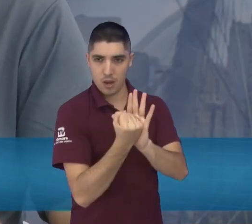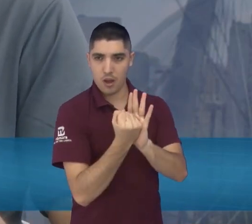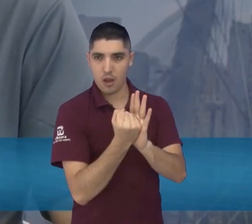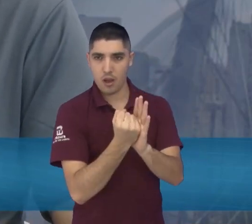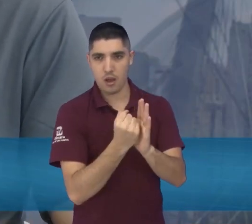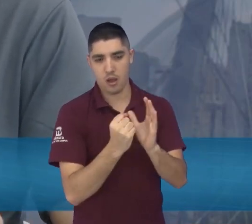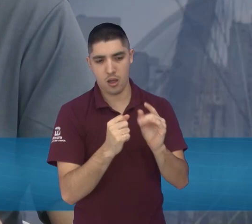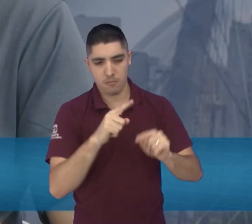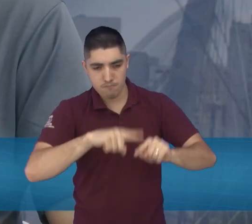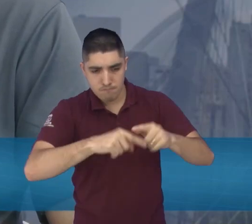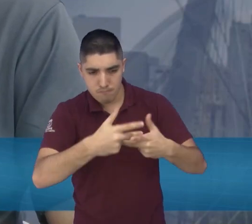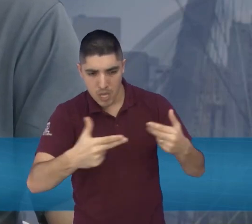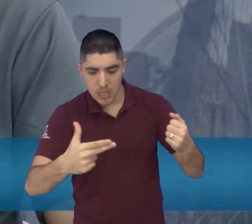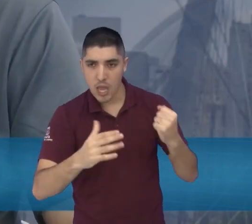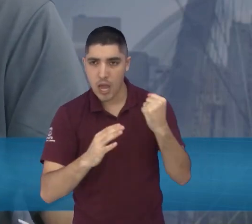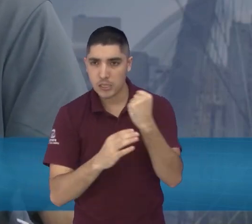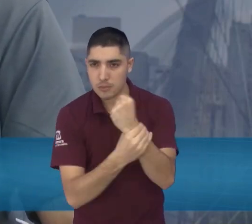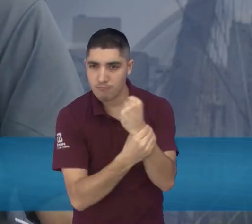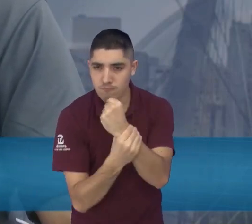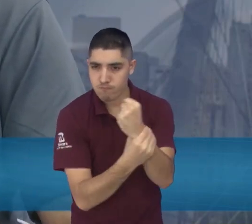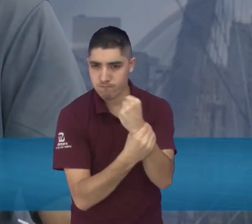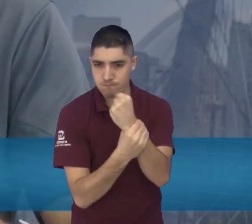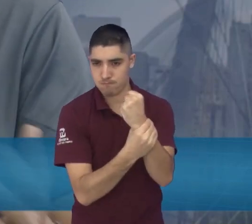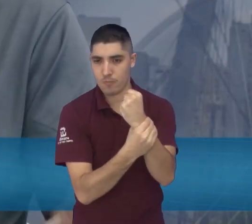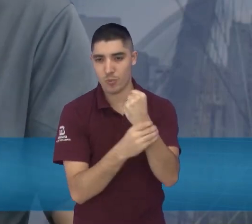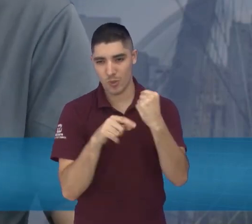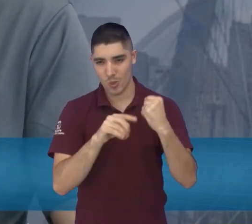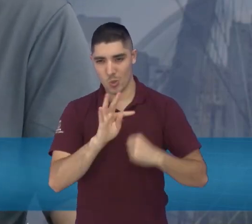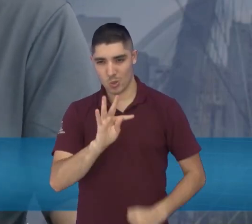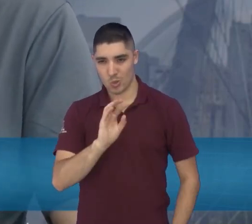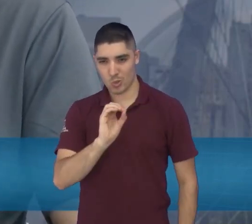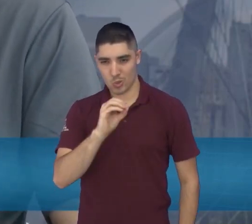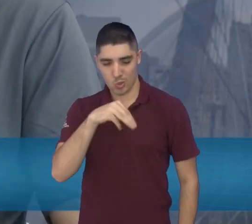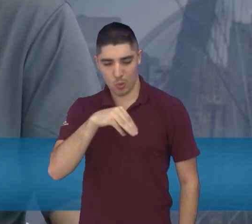eles exigem os mesmos cuidados, tanto do tombamento como